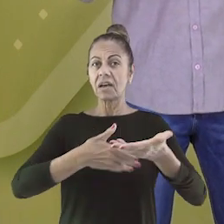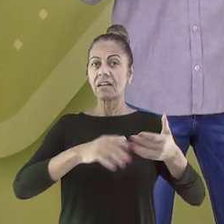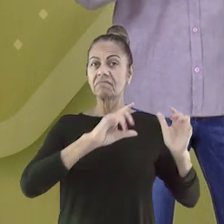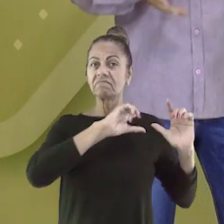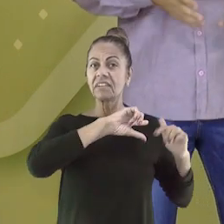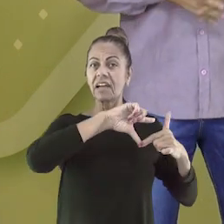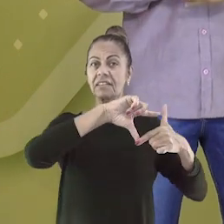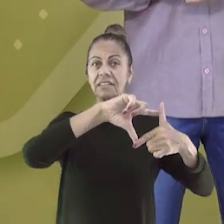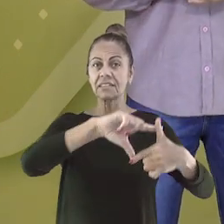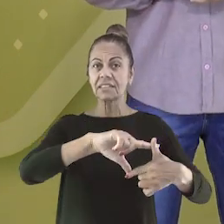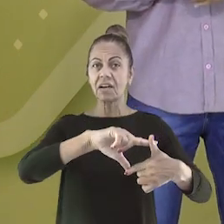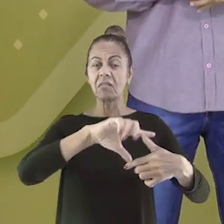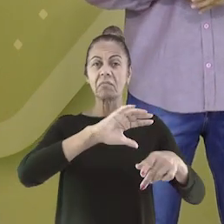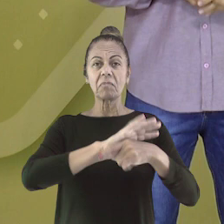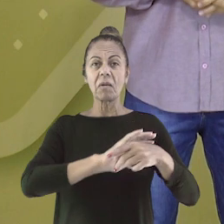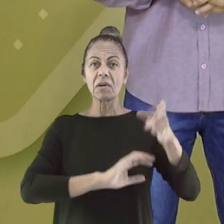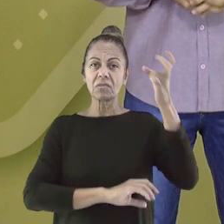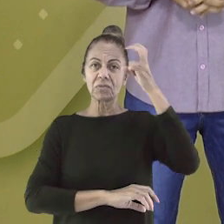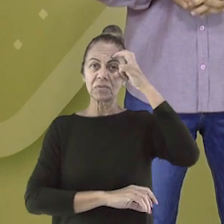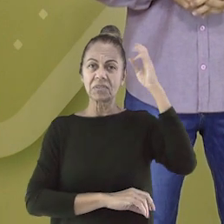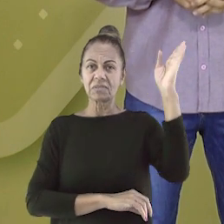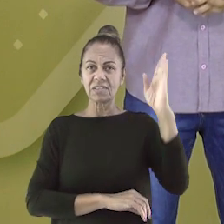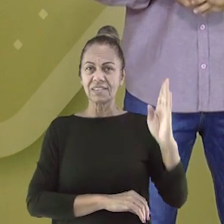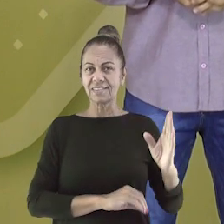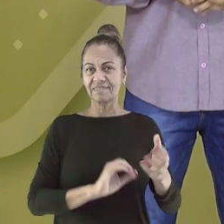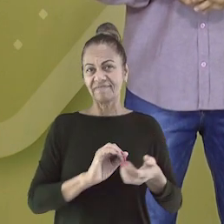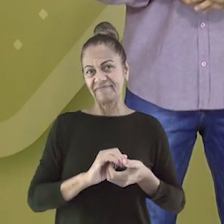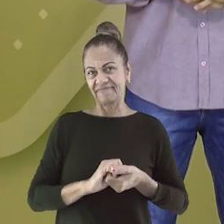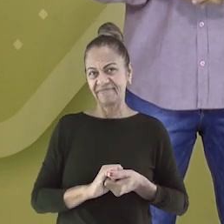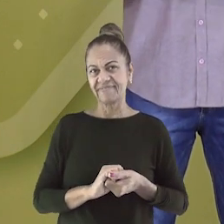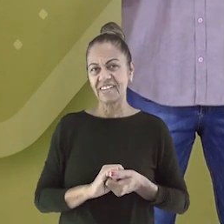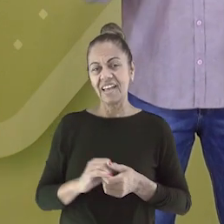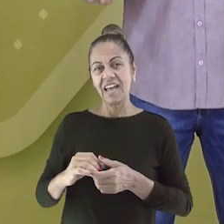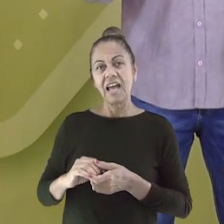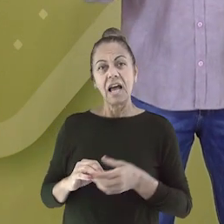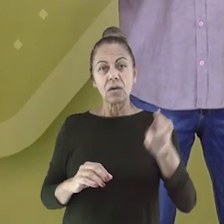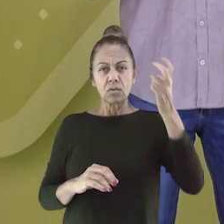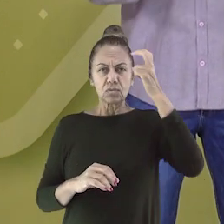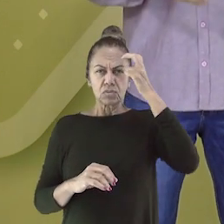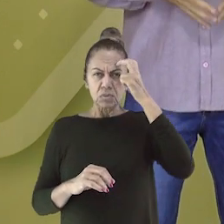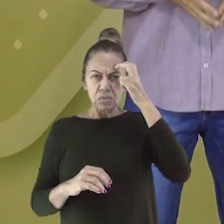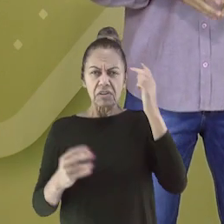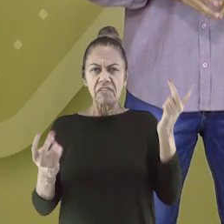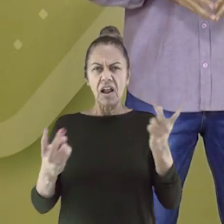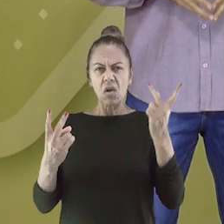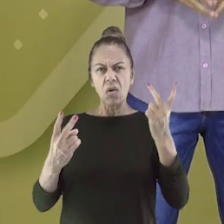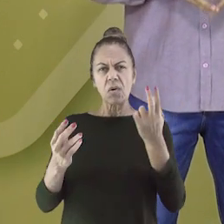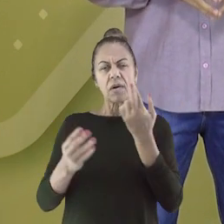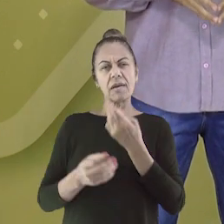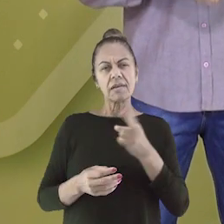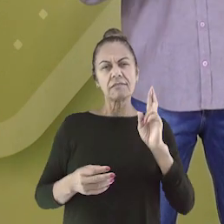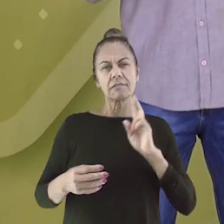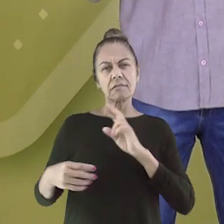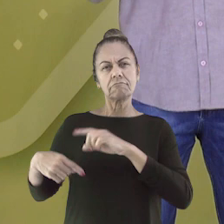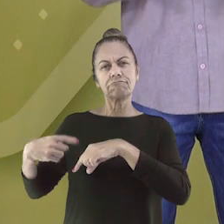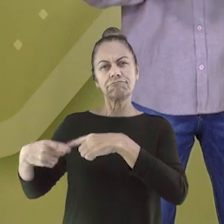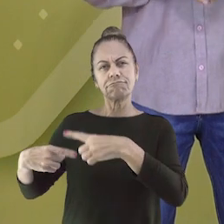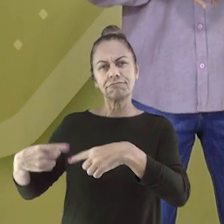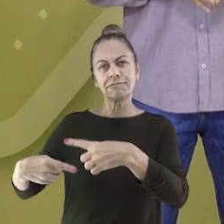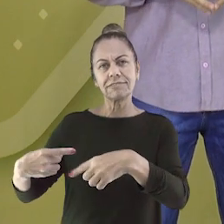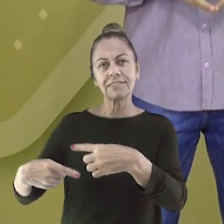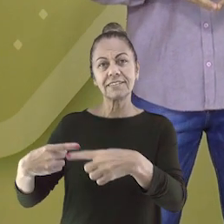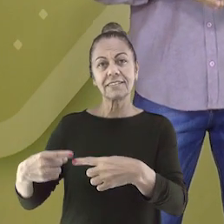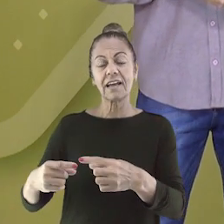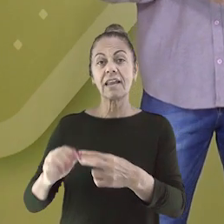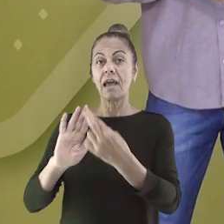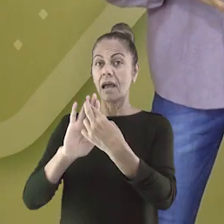tornaram aí tradicionais na cultura brasileira. As heranças culturais e os valores religiosos buscam estabelecer regras